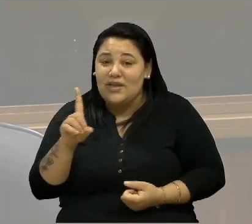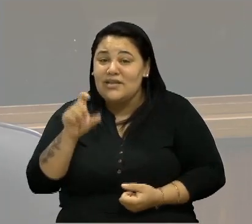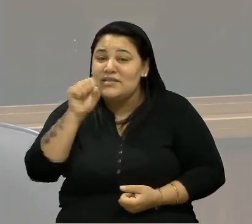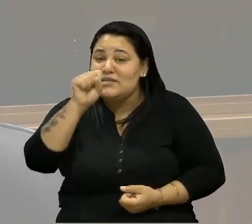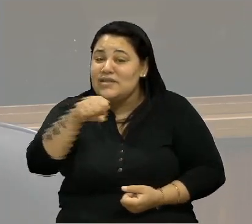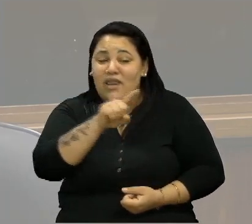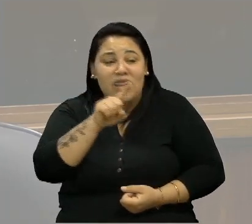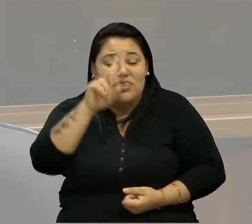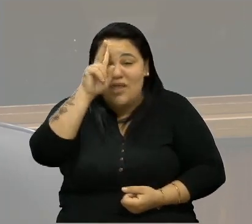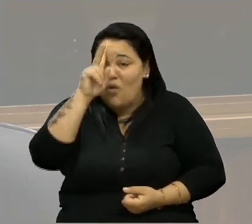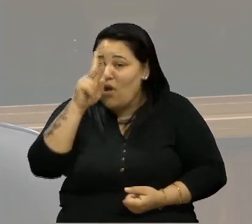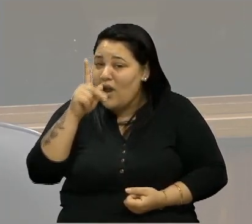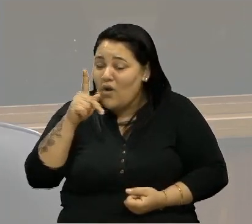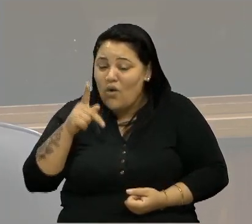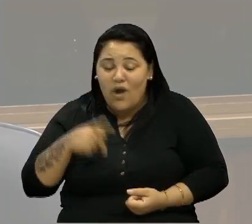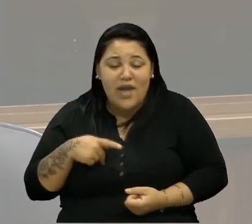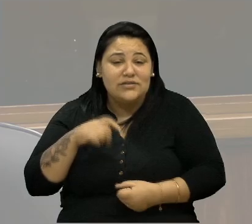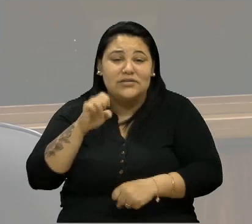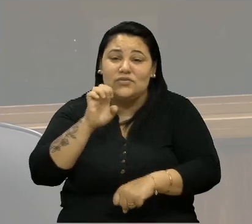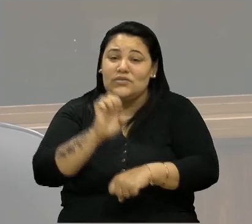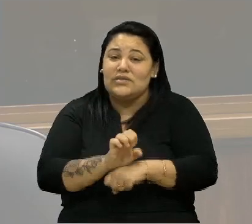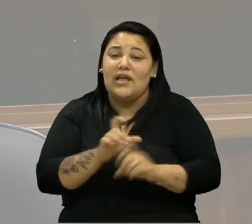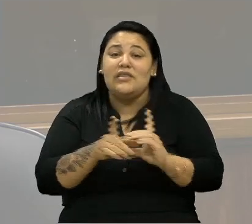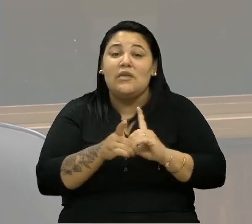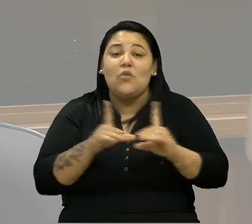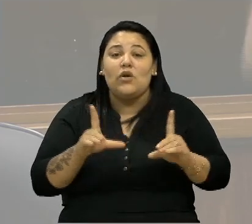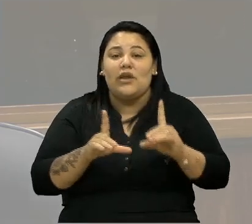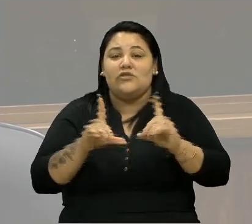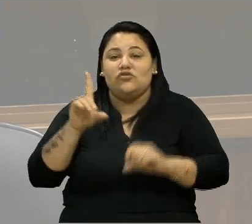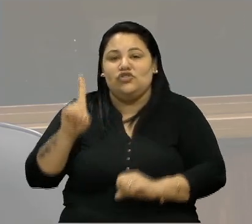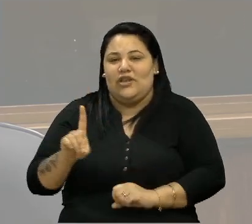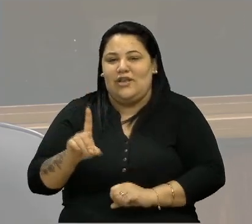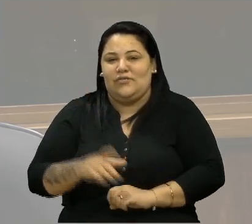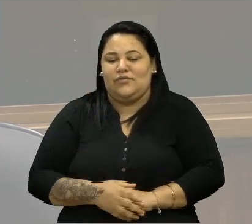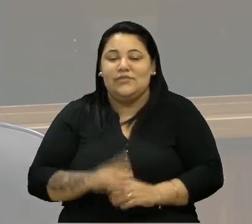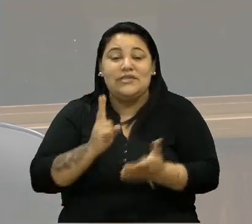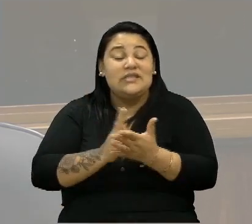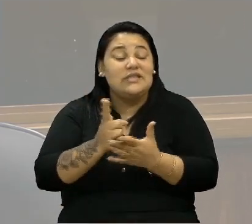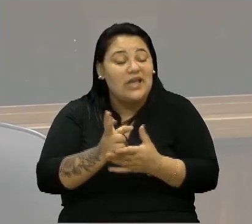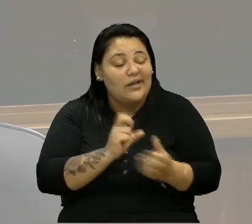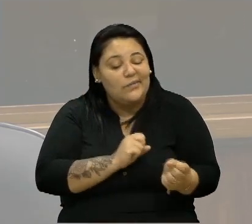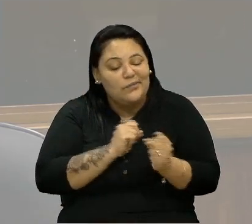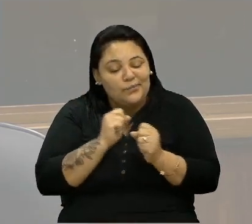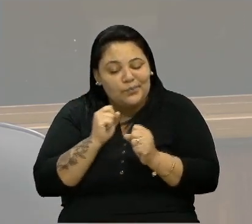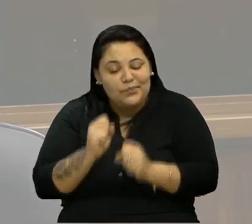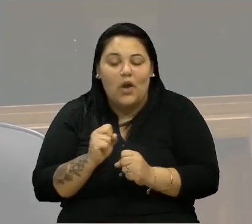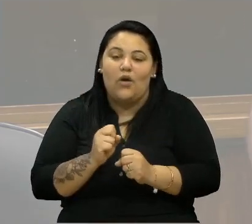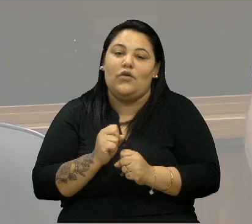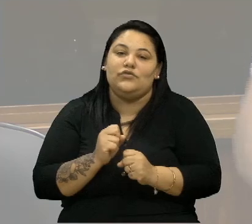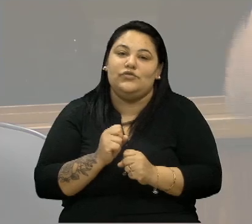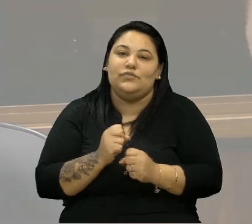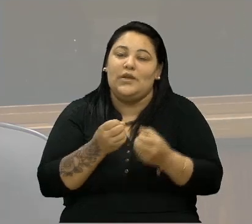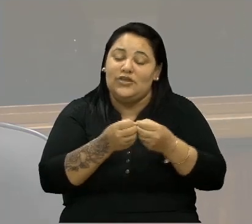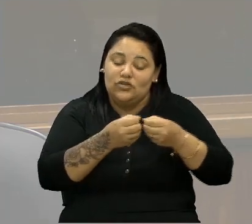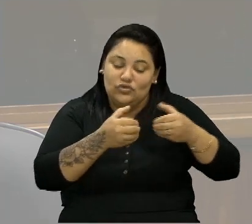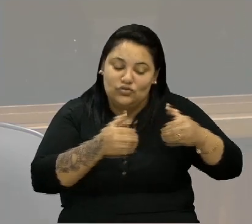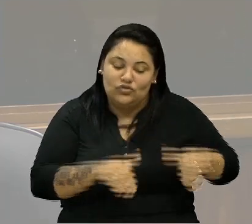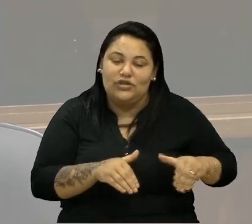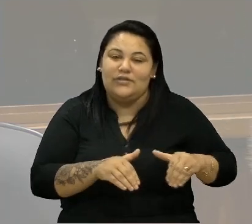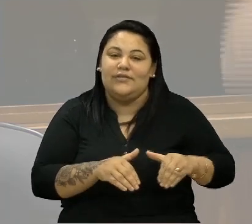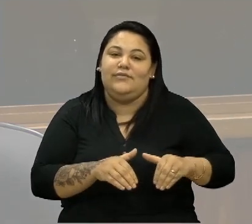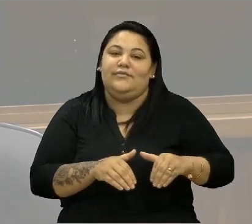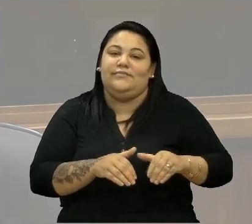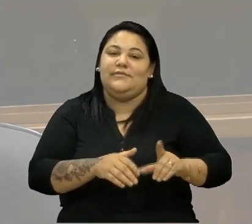não reconhece o Estado Democrático de Direito, que sempre que pode vai para o tapetão, que ataca